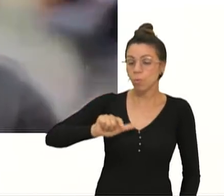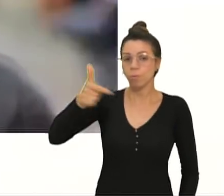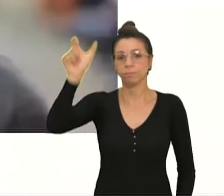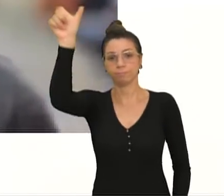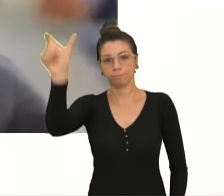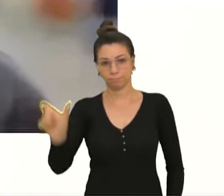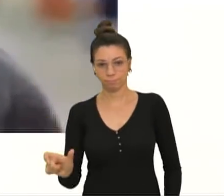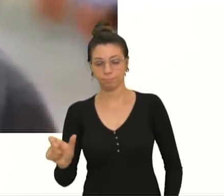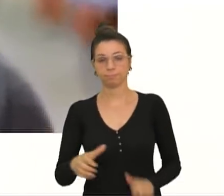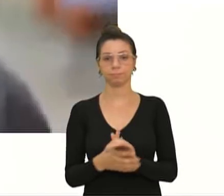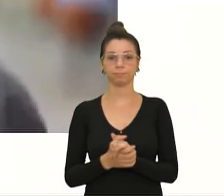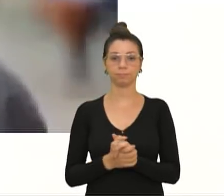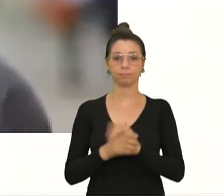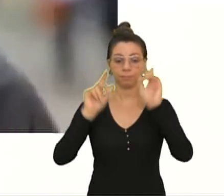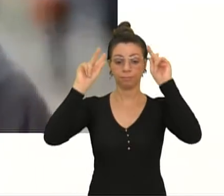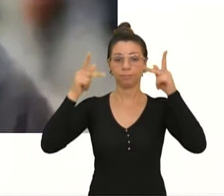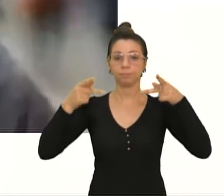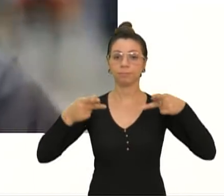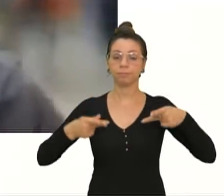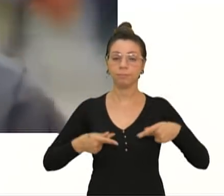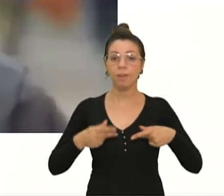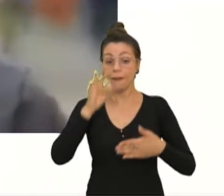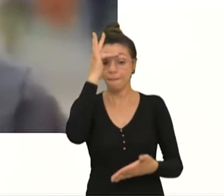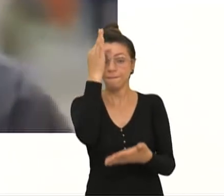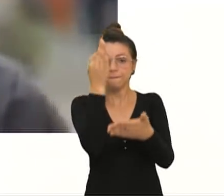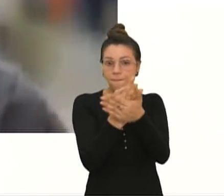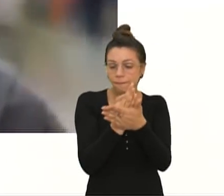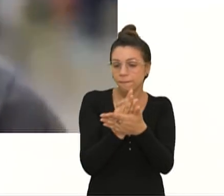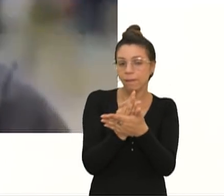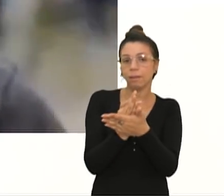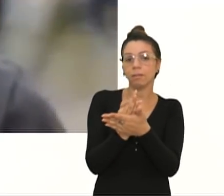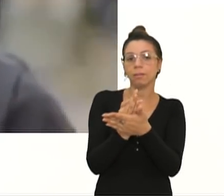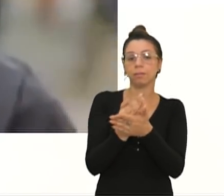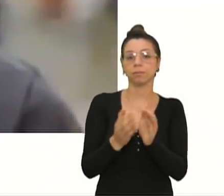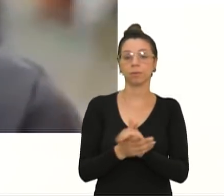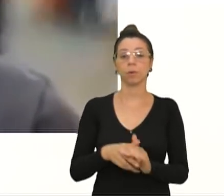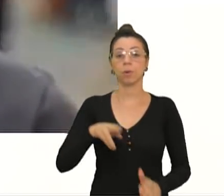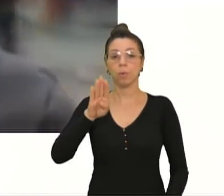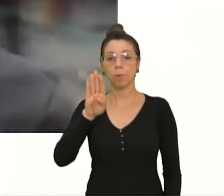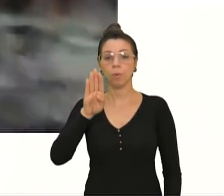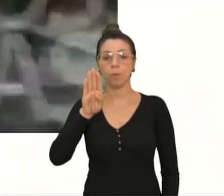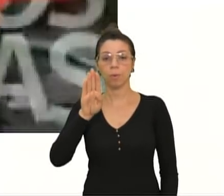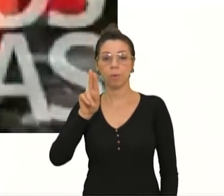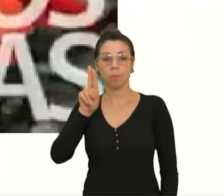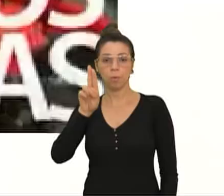Vire-se para o ser humano e pratique sua fé nele. Ubuntu para você.